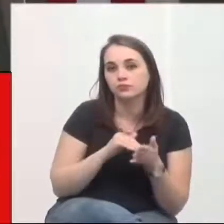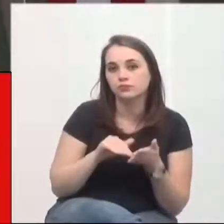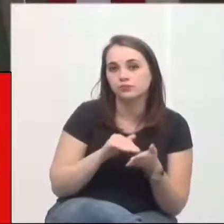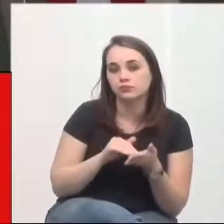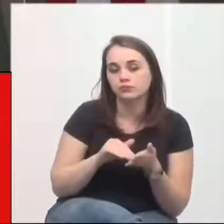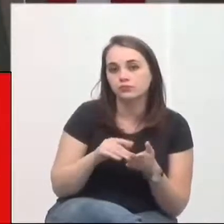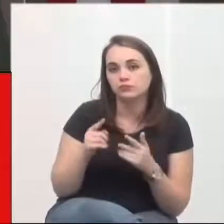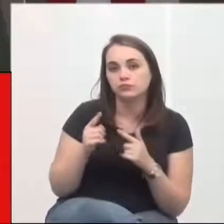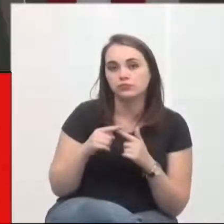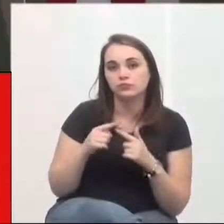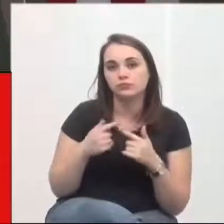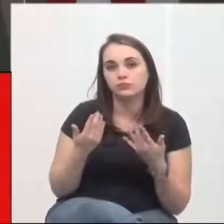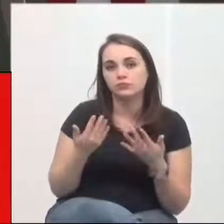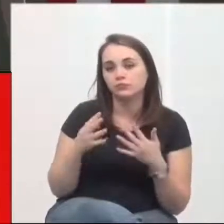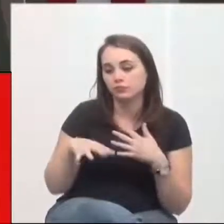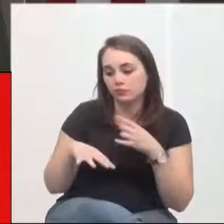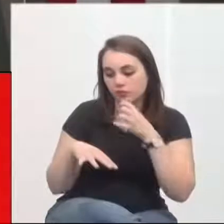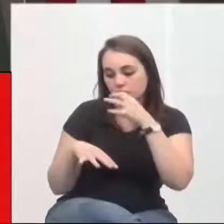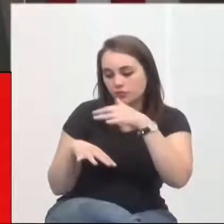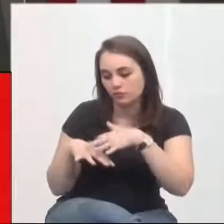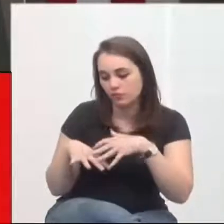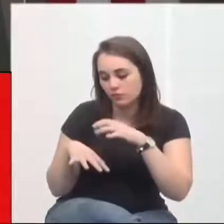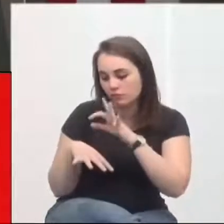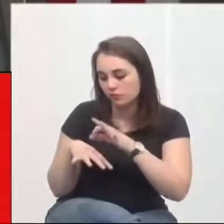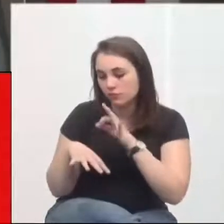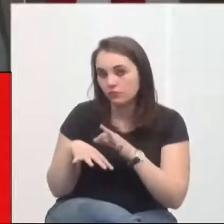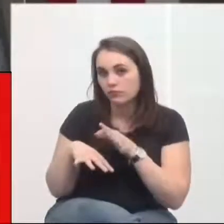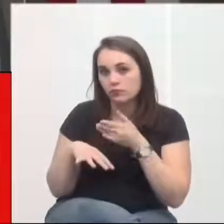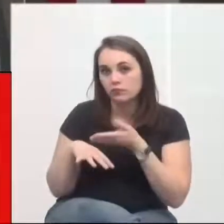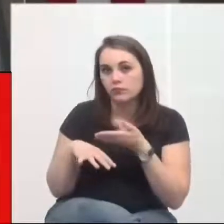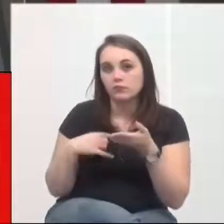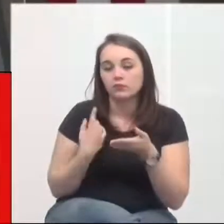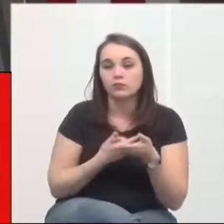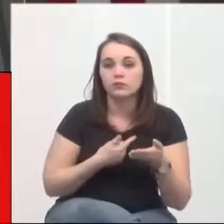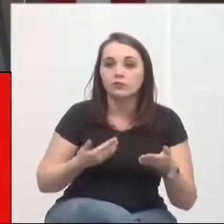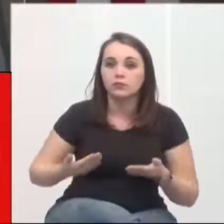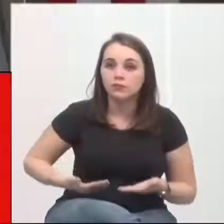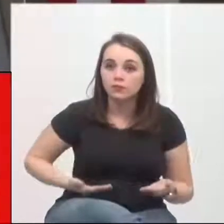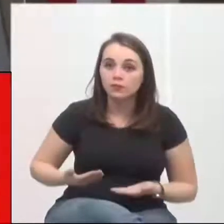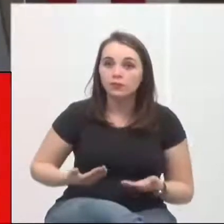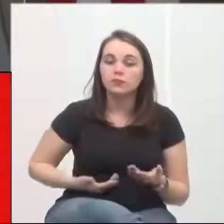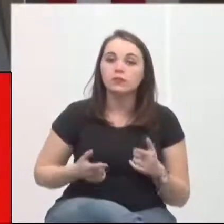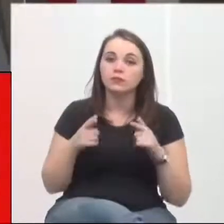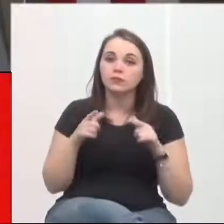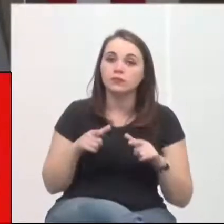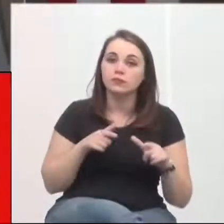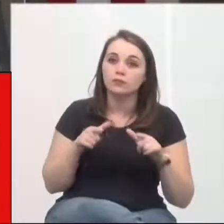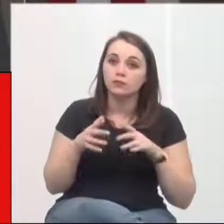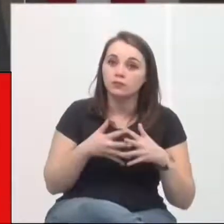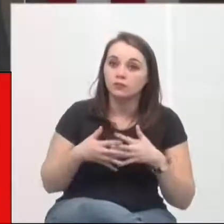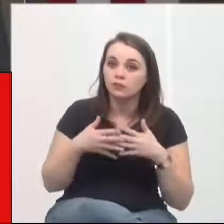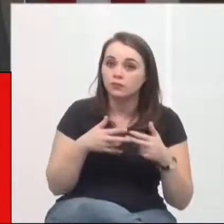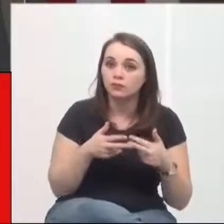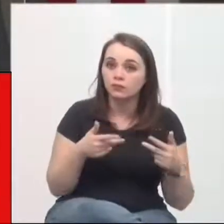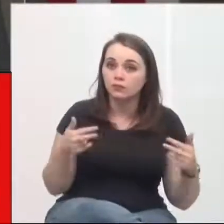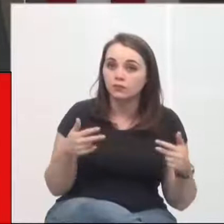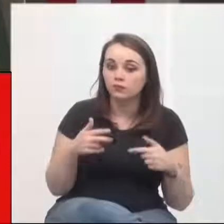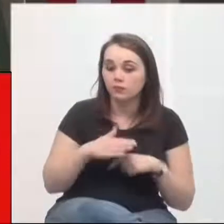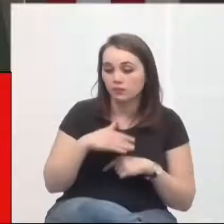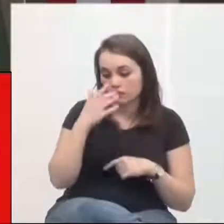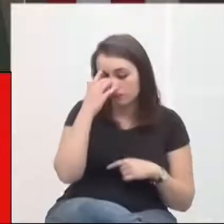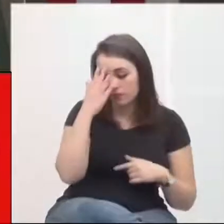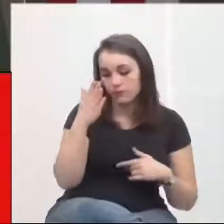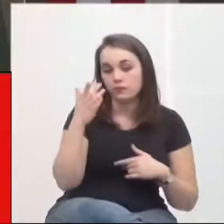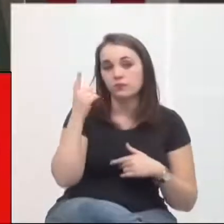essa questão, boca de lobo, tampa. O nosso serviço do pátio com as intendências, se nós temos pessoal, é mais fácil atender.